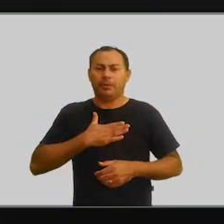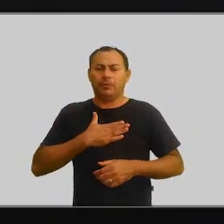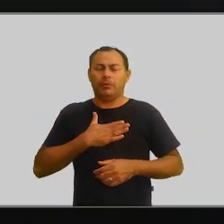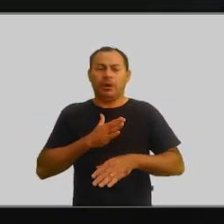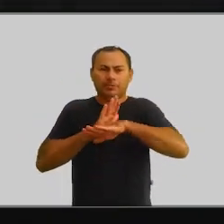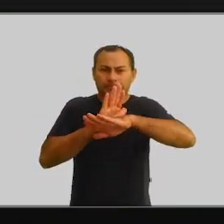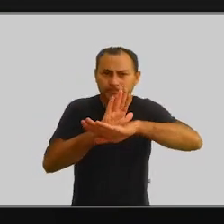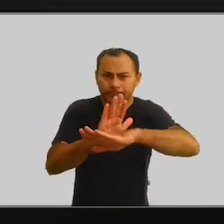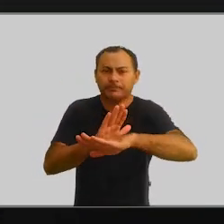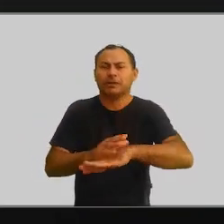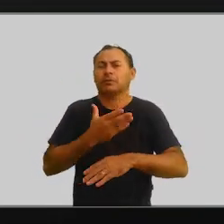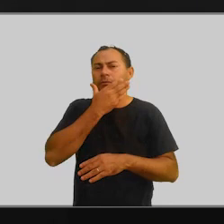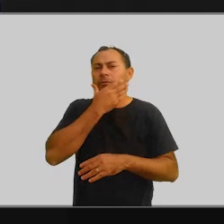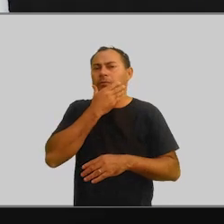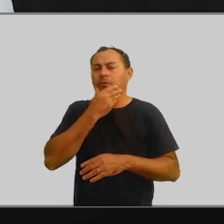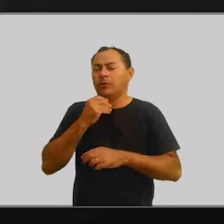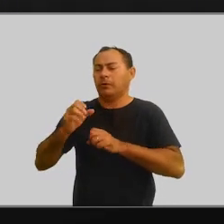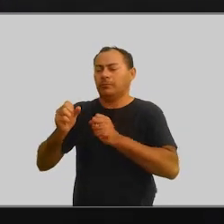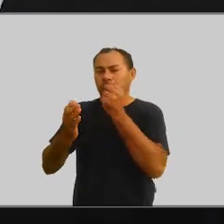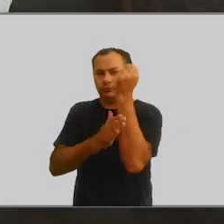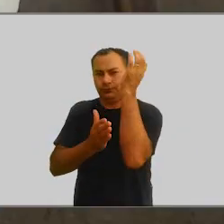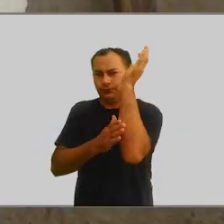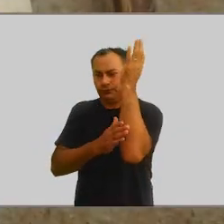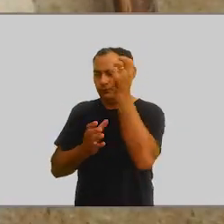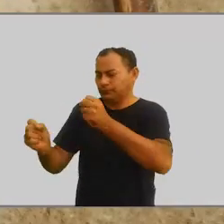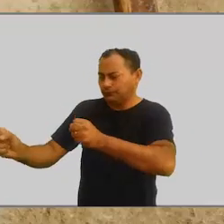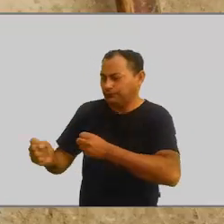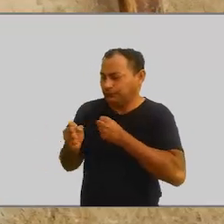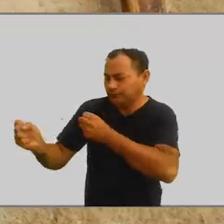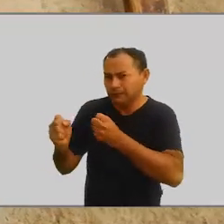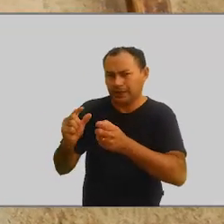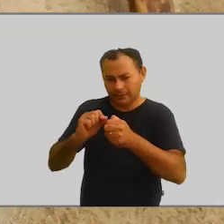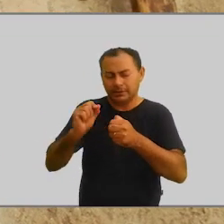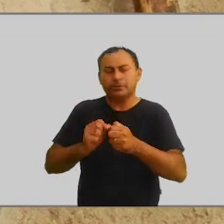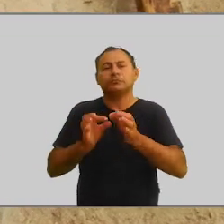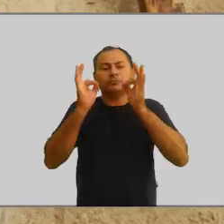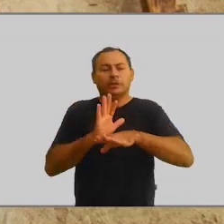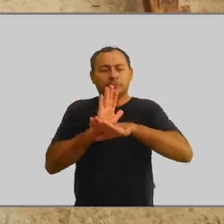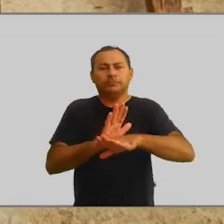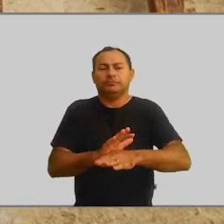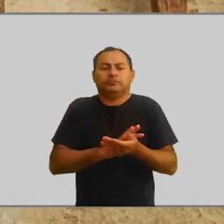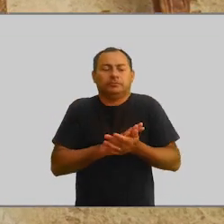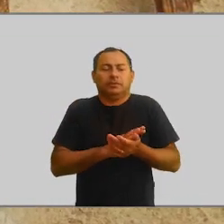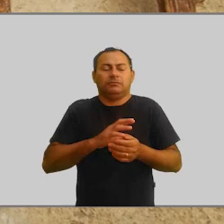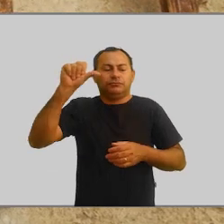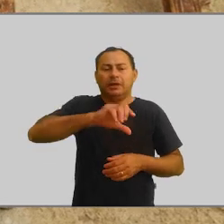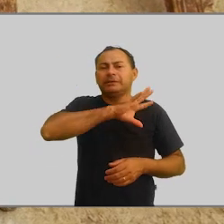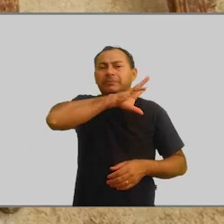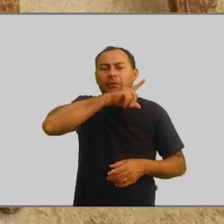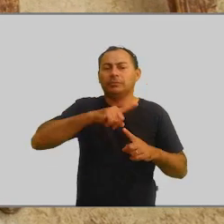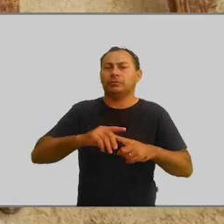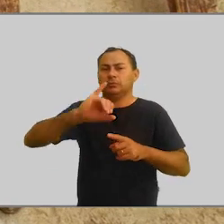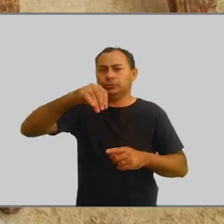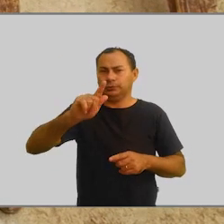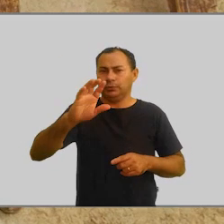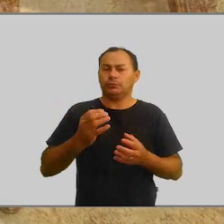meu jugo. Um carpinteiro como Jesus faria um jugo que se encaixaria perfeitamente, que não machucasse o animal, um